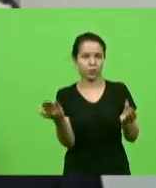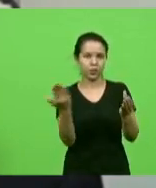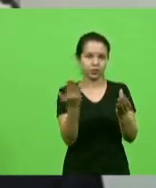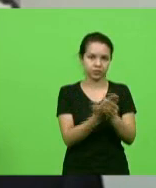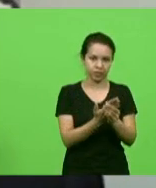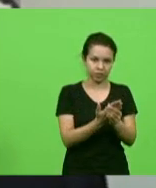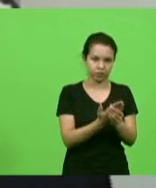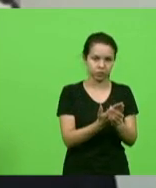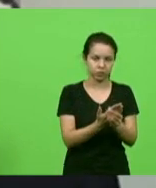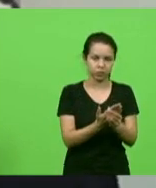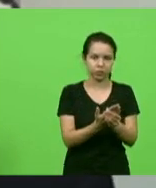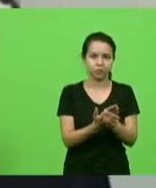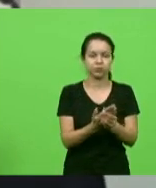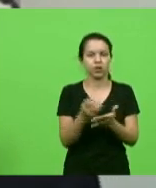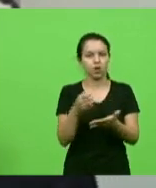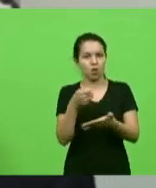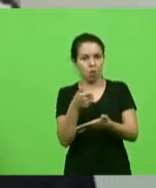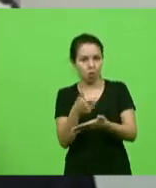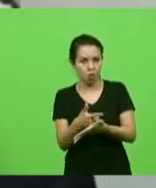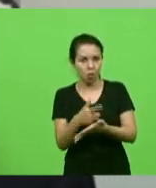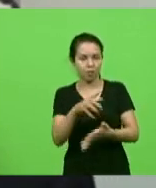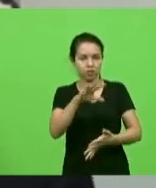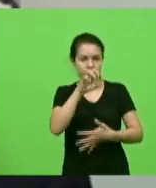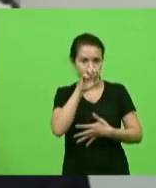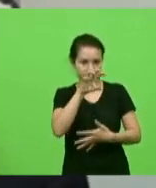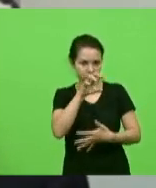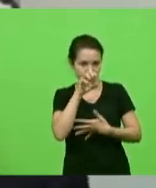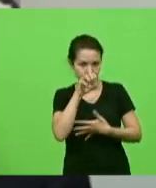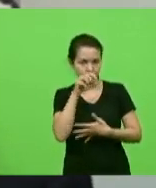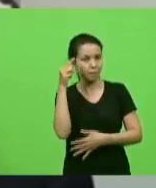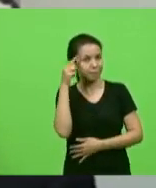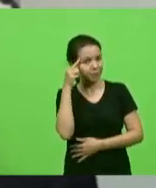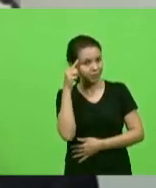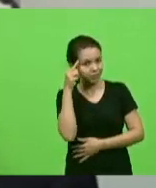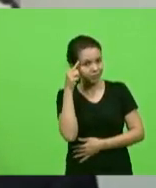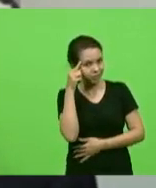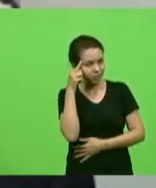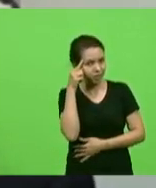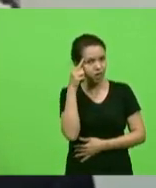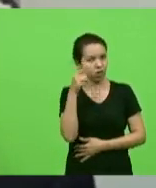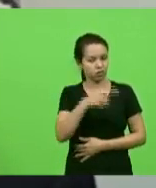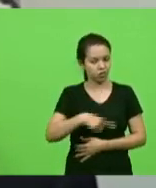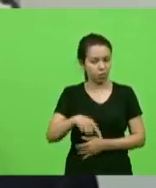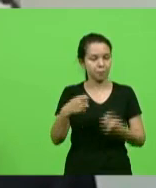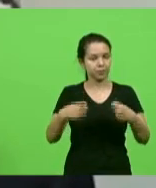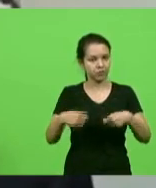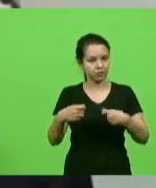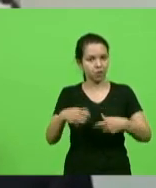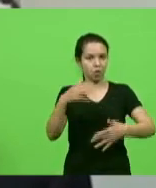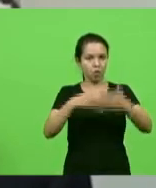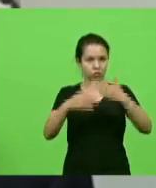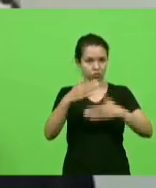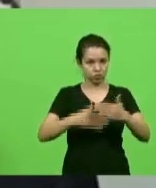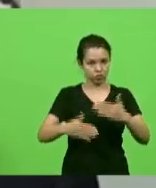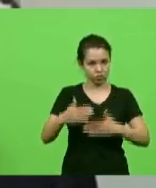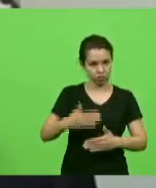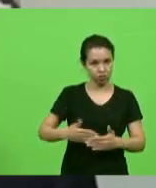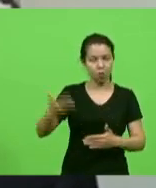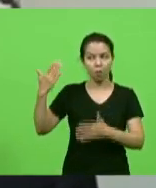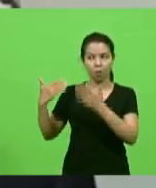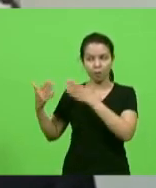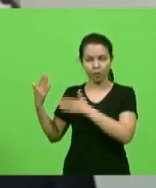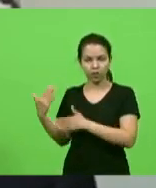processo da compra de respiradores é pensar pequeno nós temos que ver retroagir aquele momento